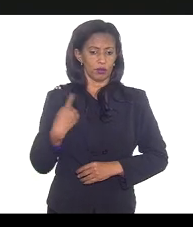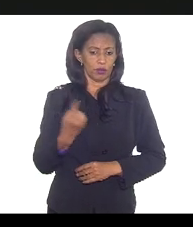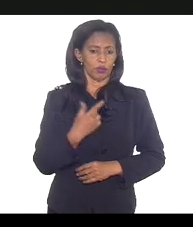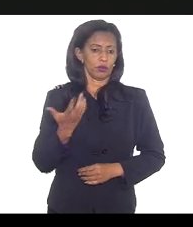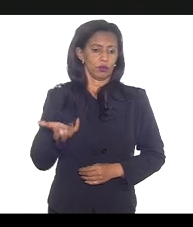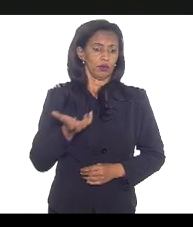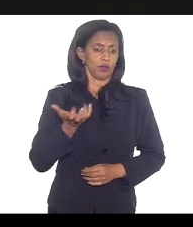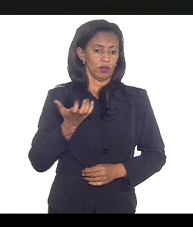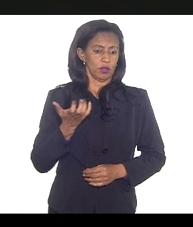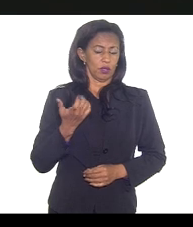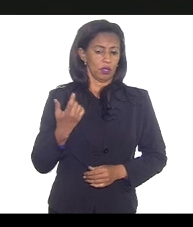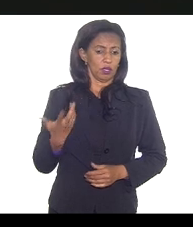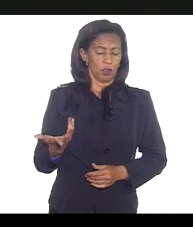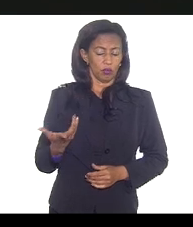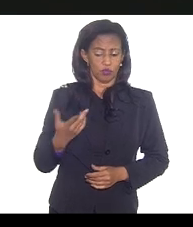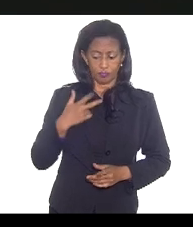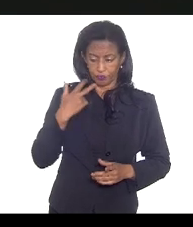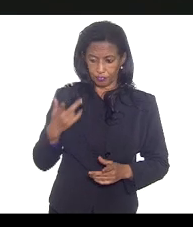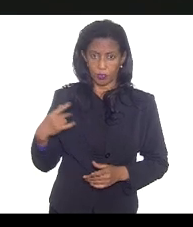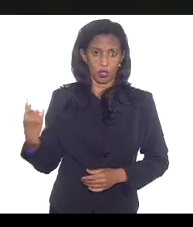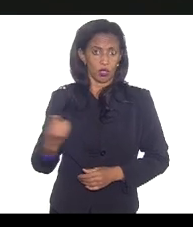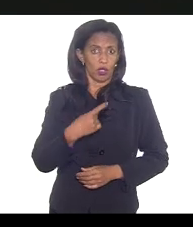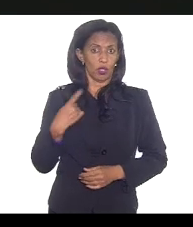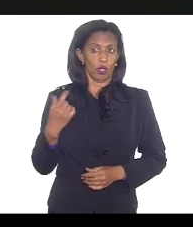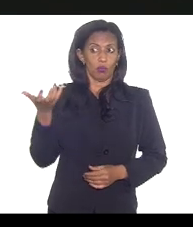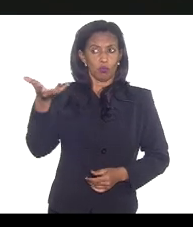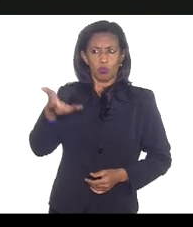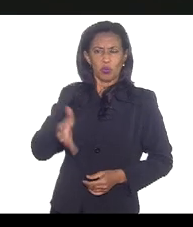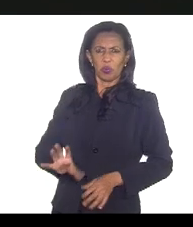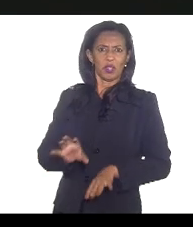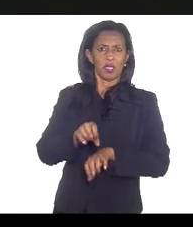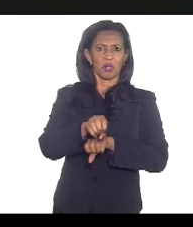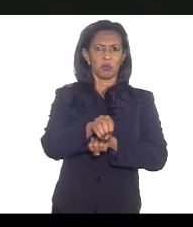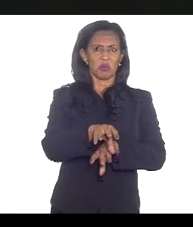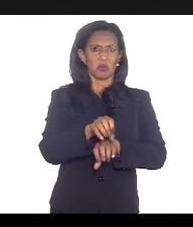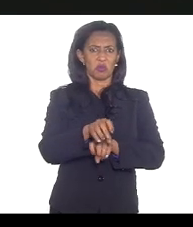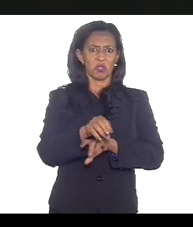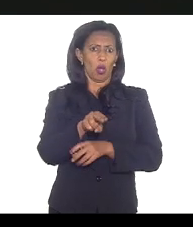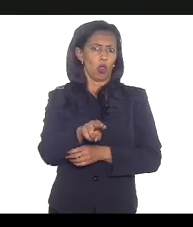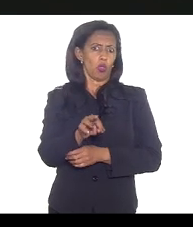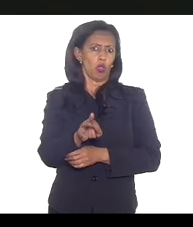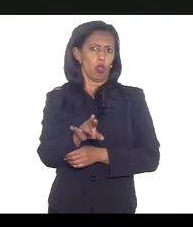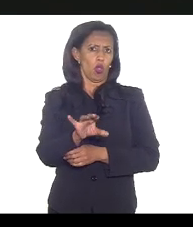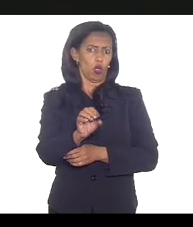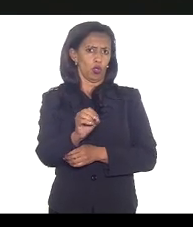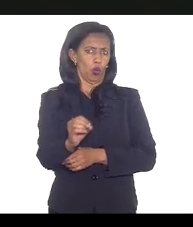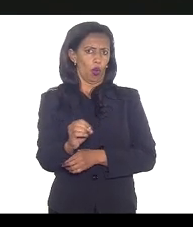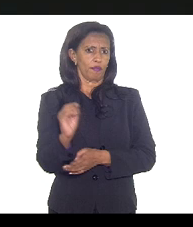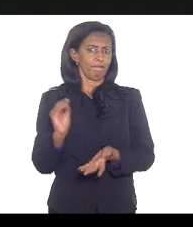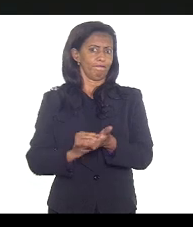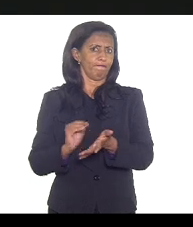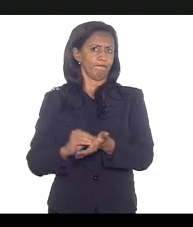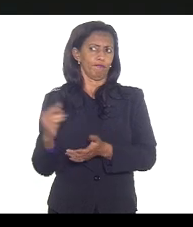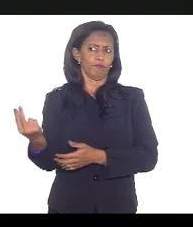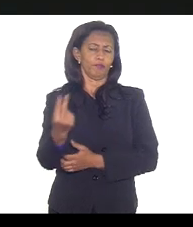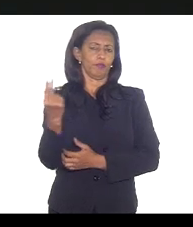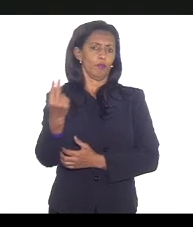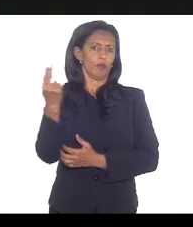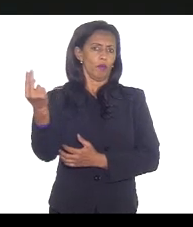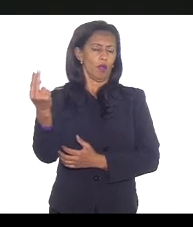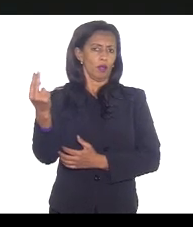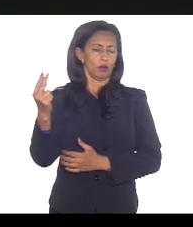queremos confirmar que nós não queremos o ensino notório, né, que é uma desvalorização do ensino